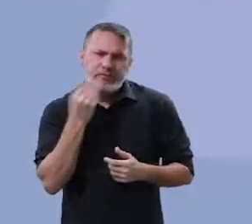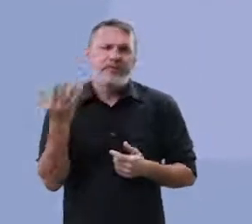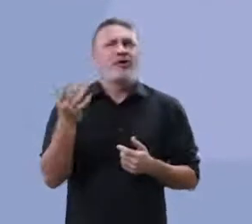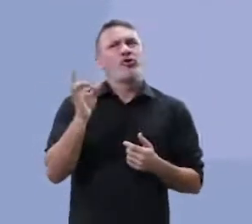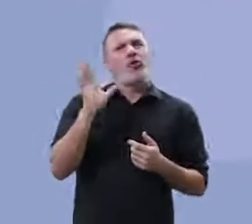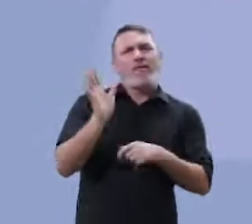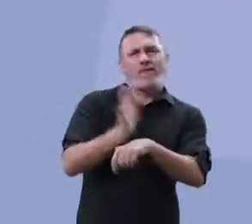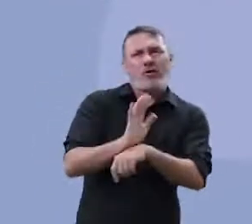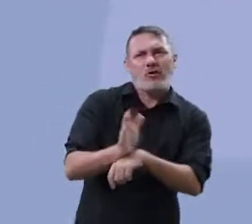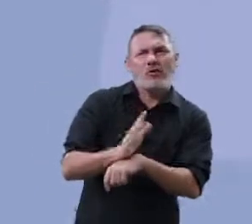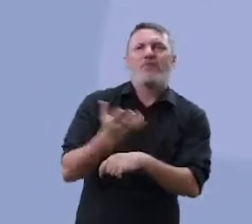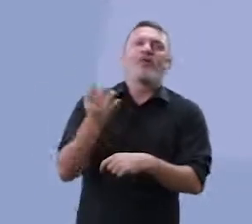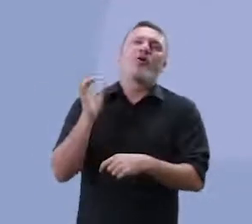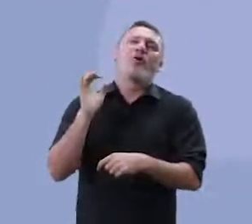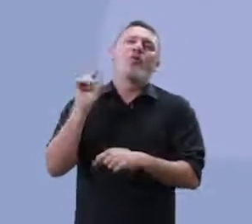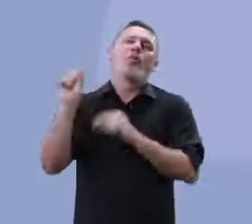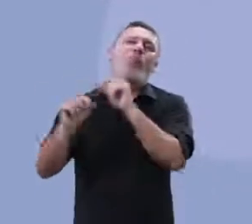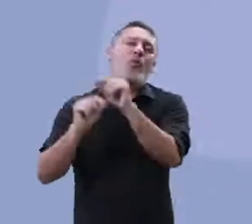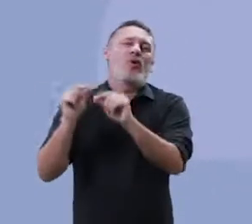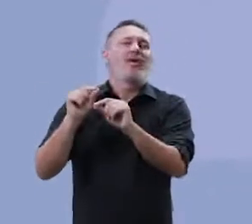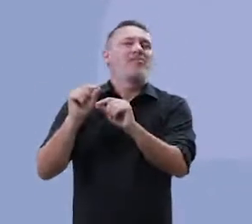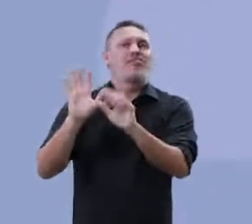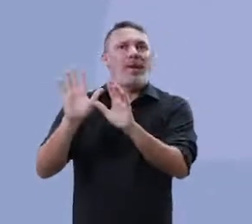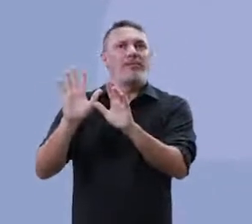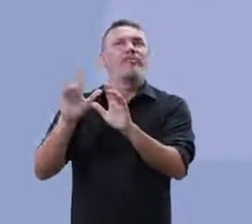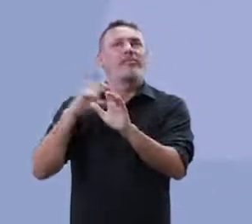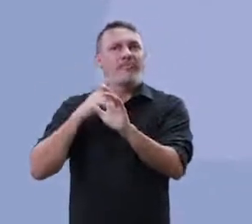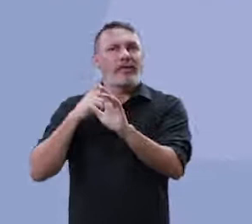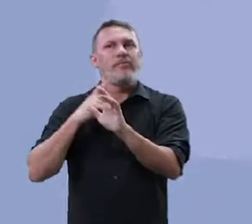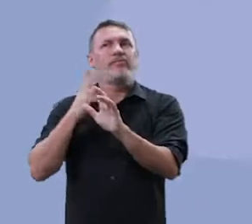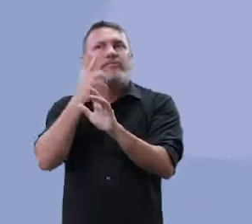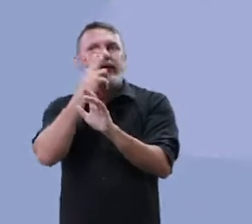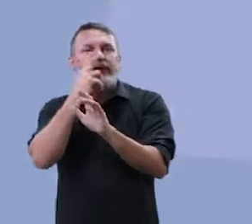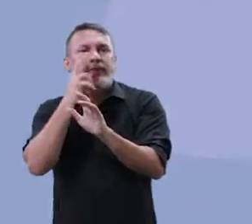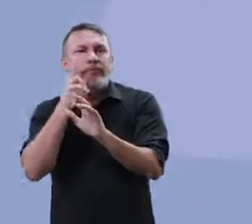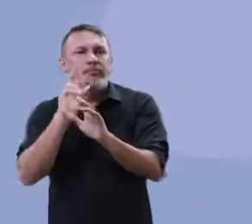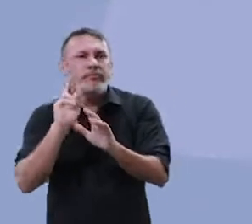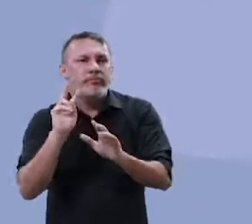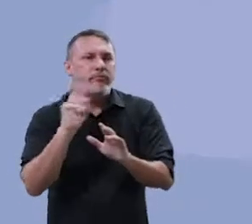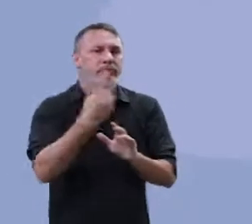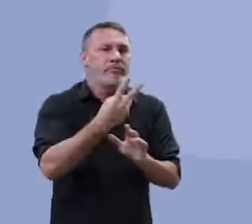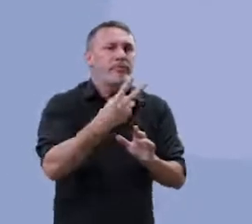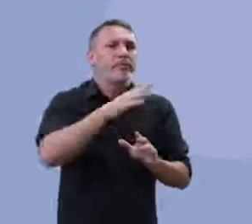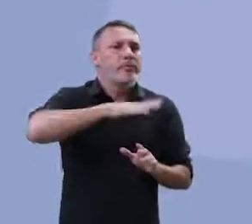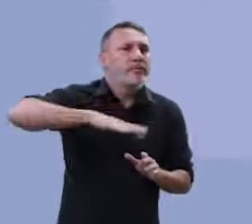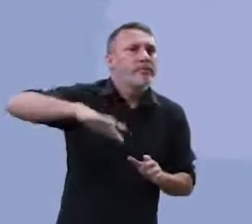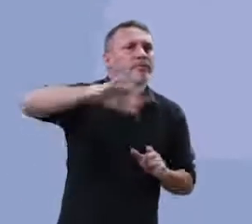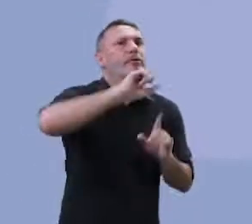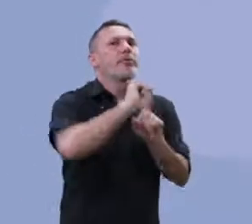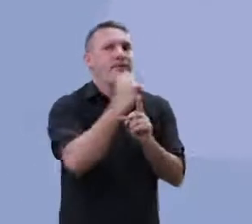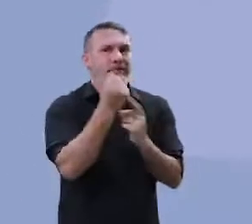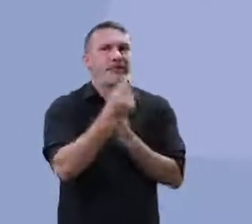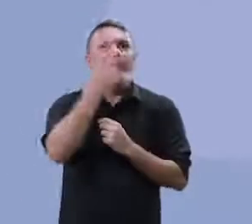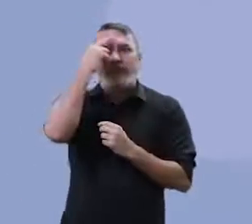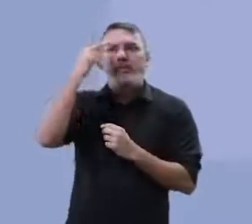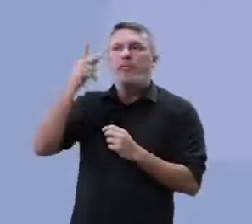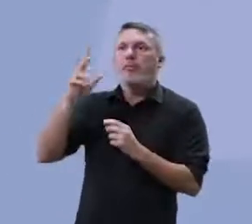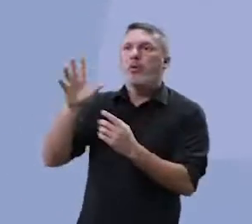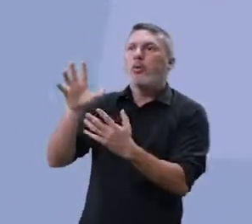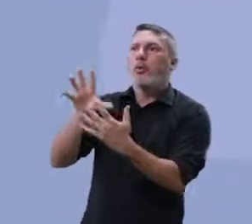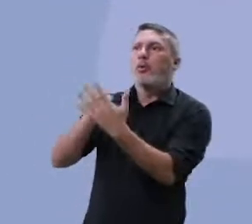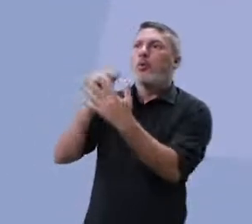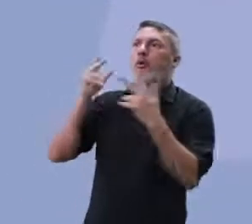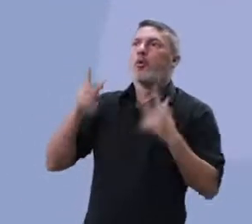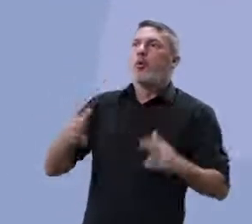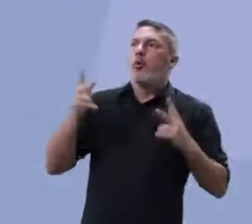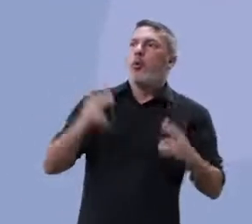né? O bom que seria apenas cena de filme, cena de novela. Mas é cena da realidade brasileira. Então você pode